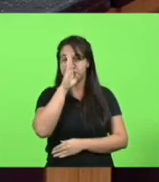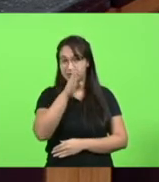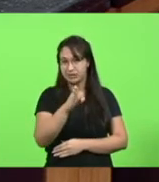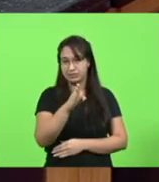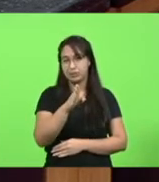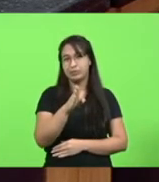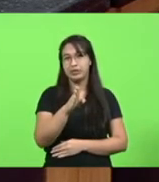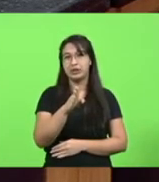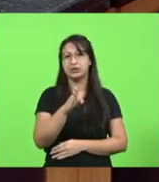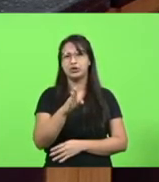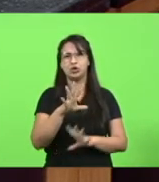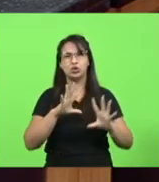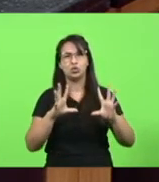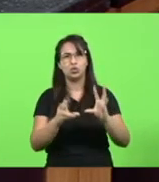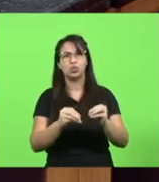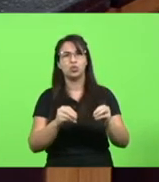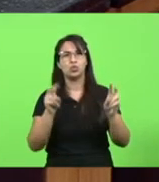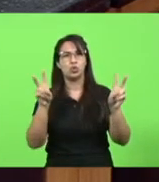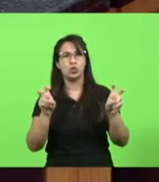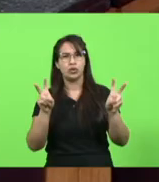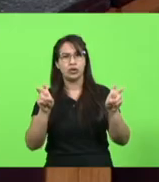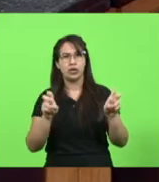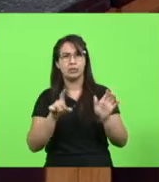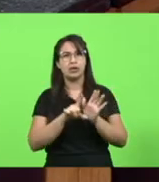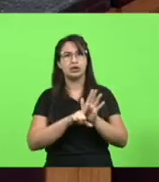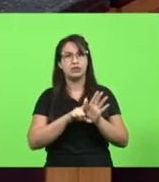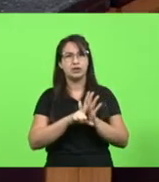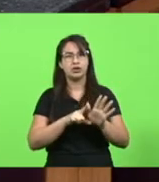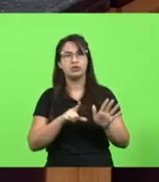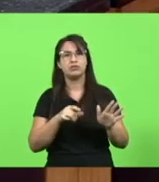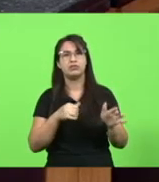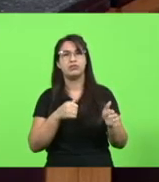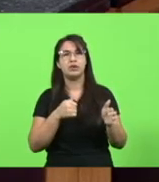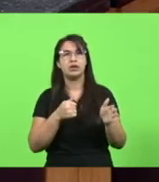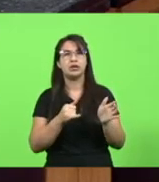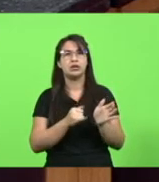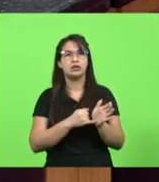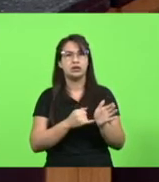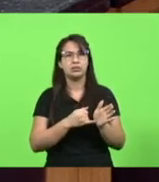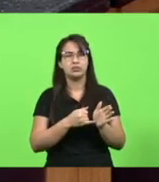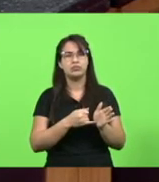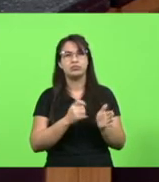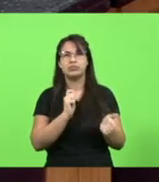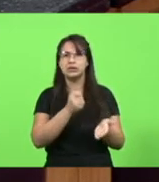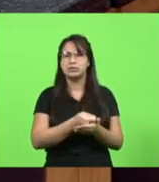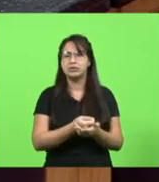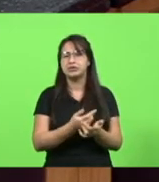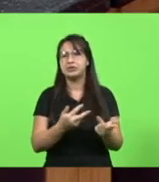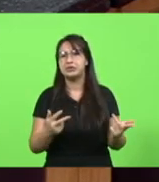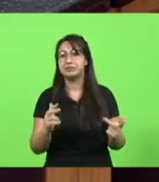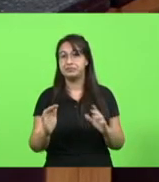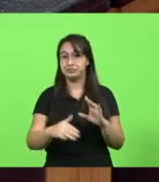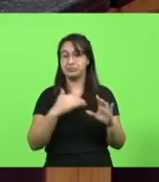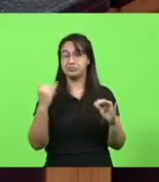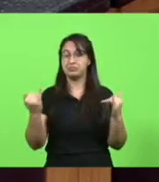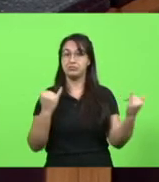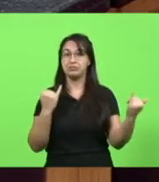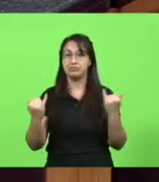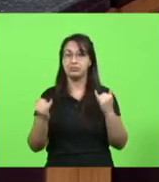essas questões legislativas tributárias que precisam ser revistas. Nós recebemos a informação que